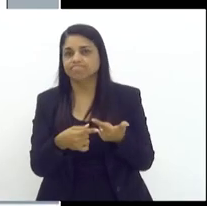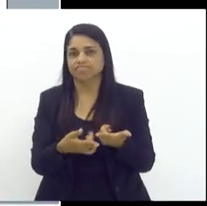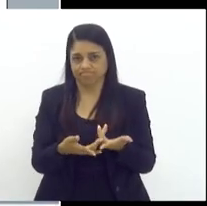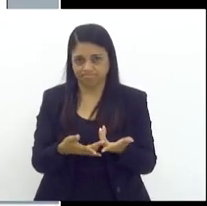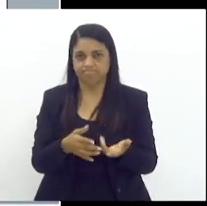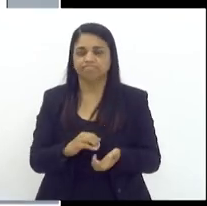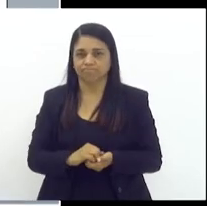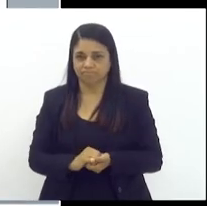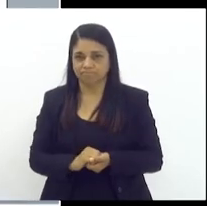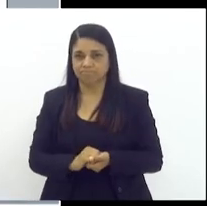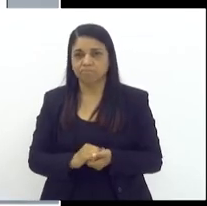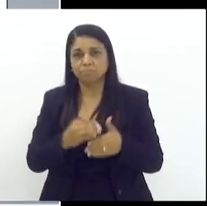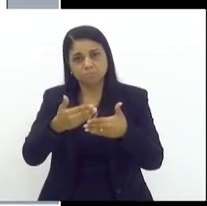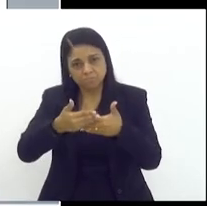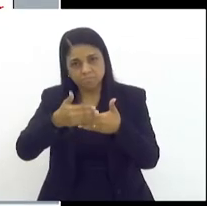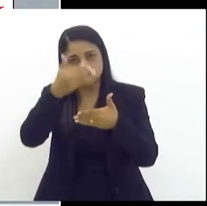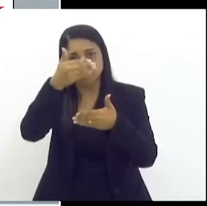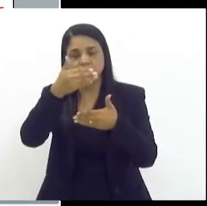bom próximo